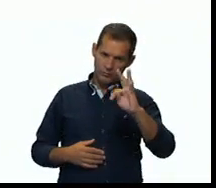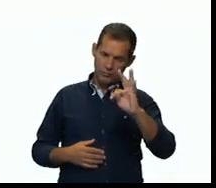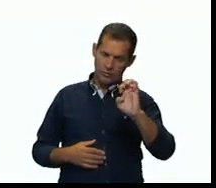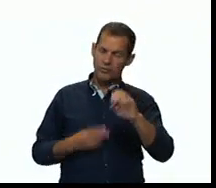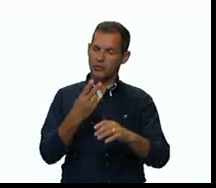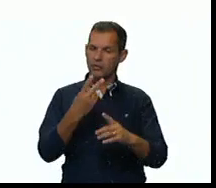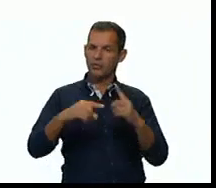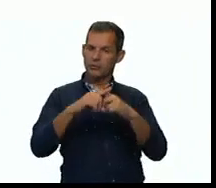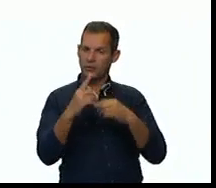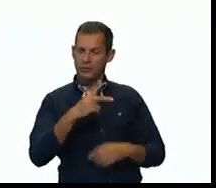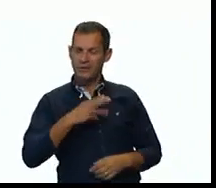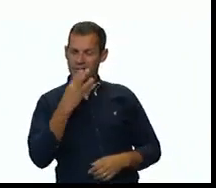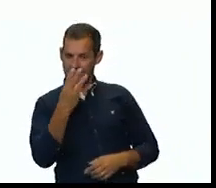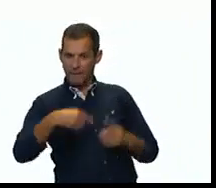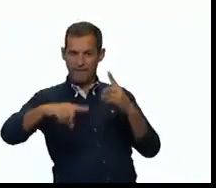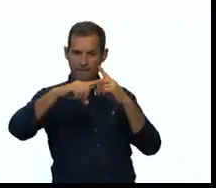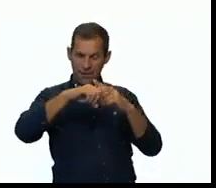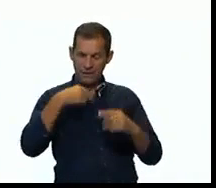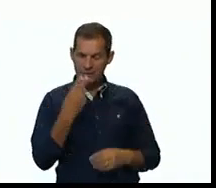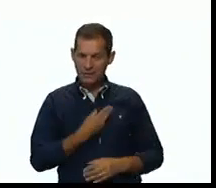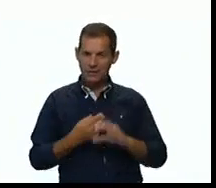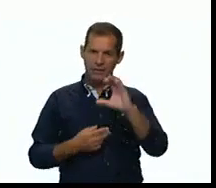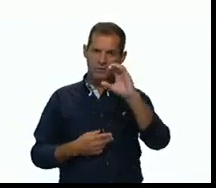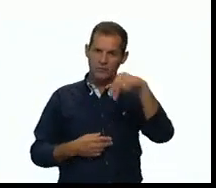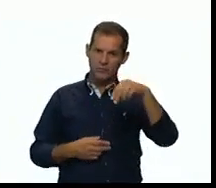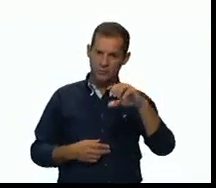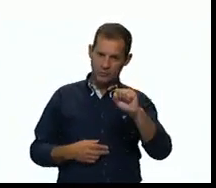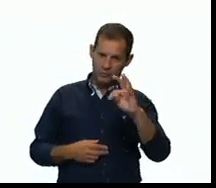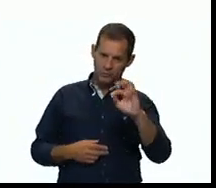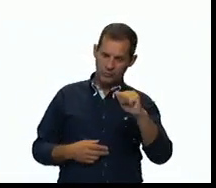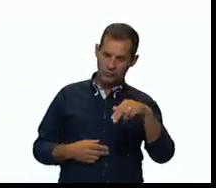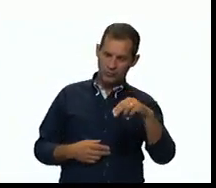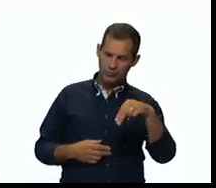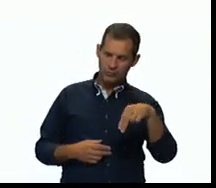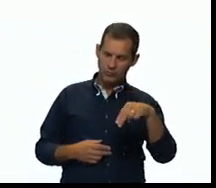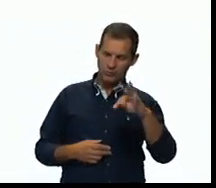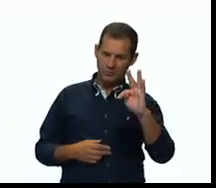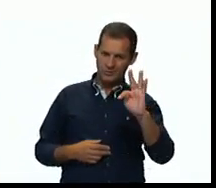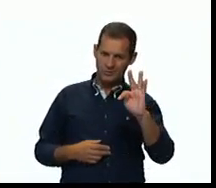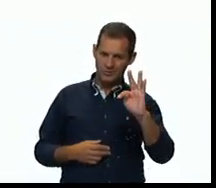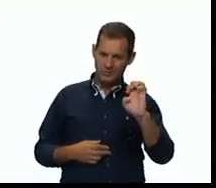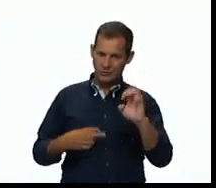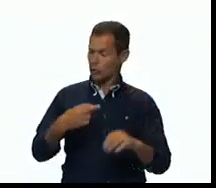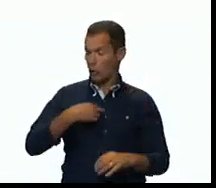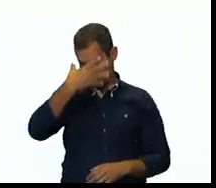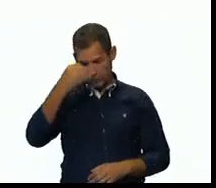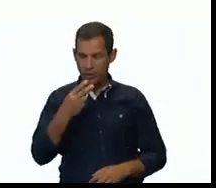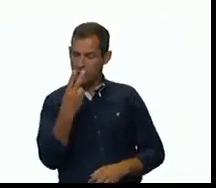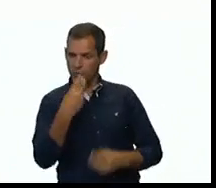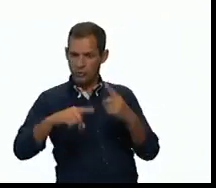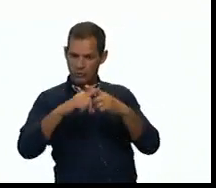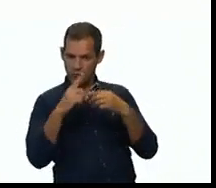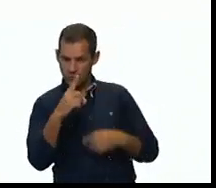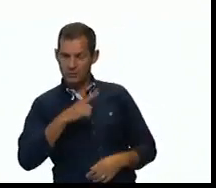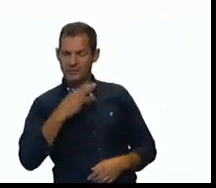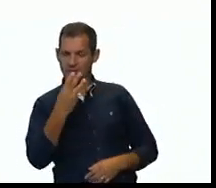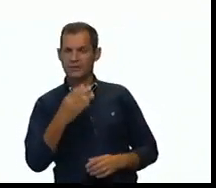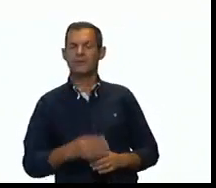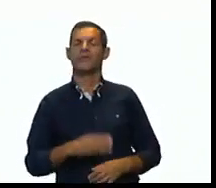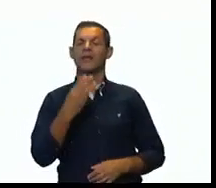3, mais a nossa constante, não podemos esquecê-la. 2 mais 1, 3, então nós vamos ter